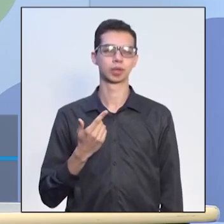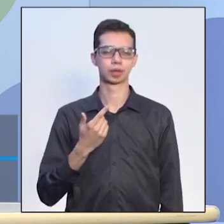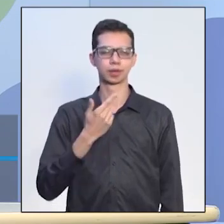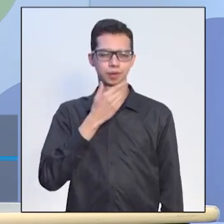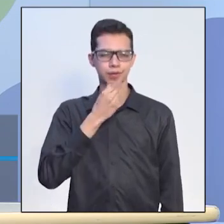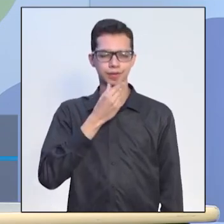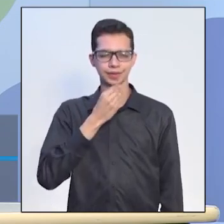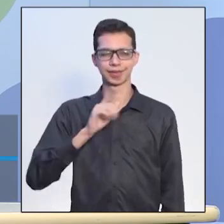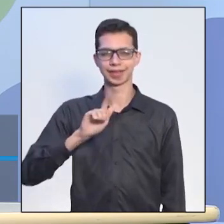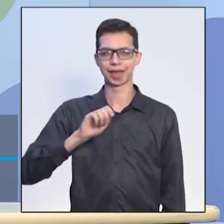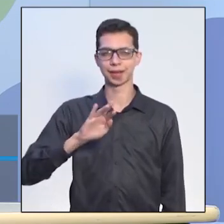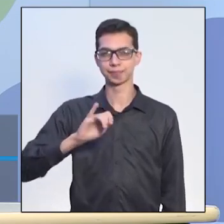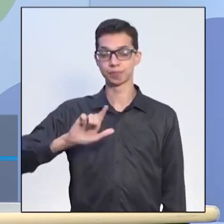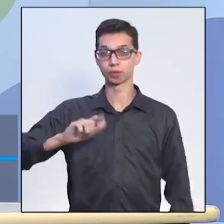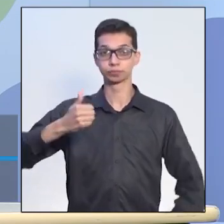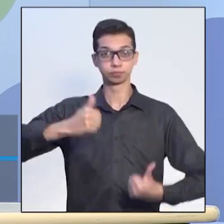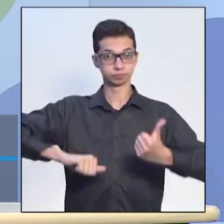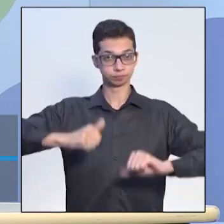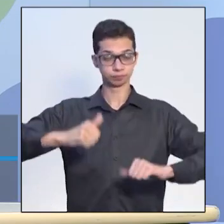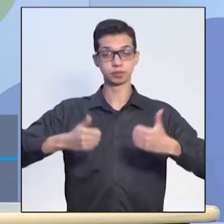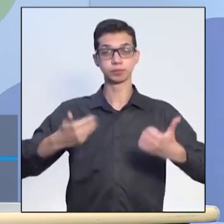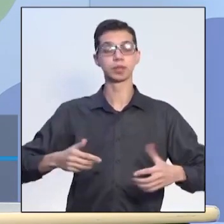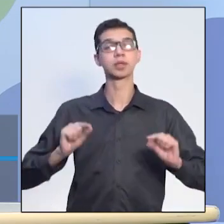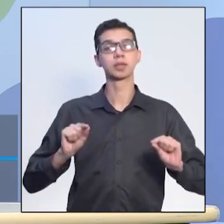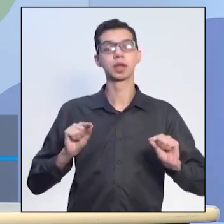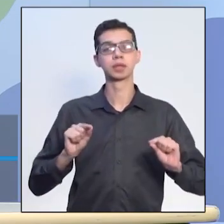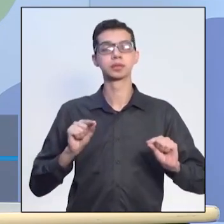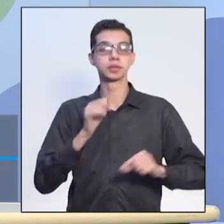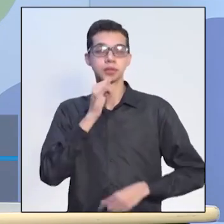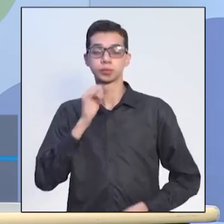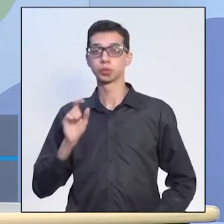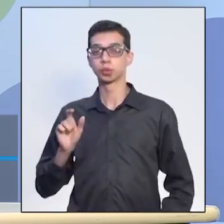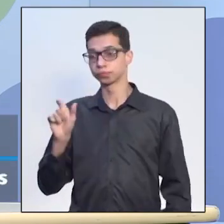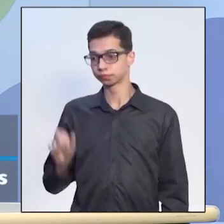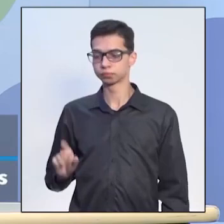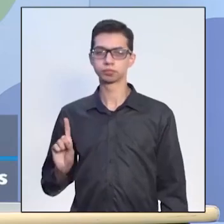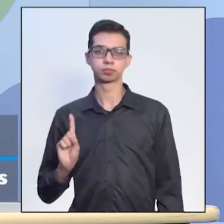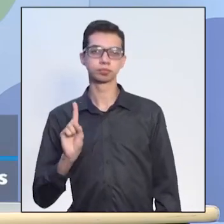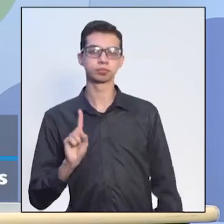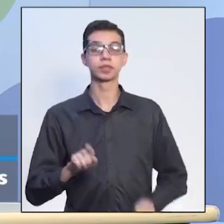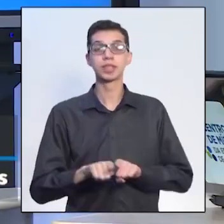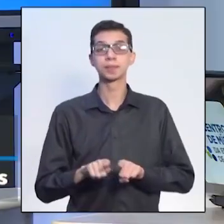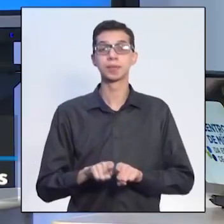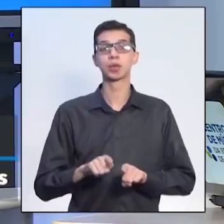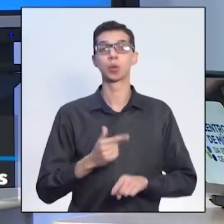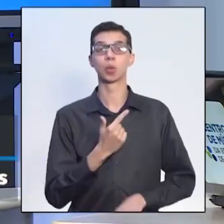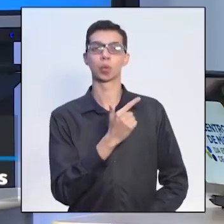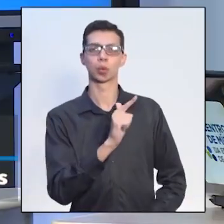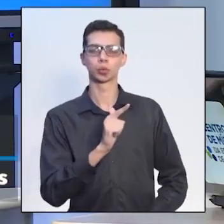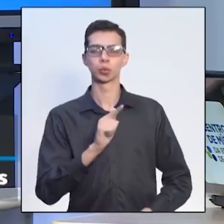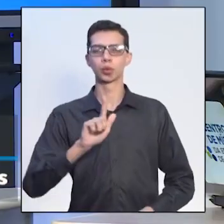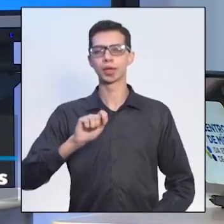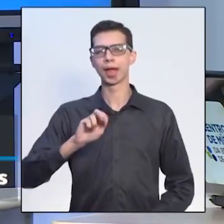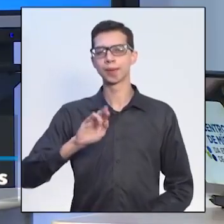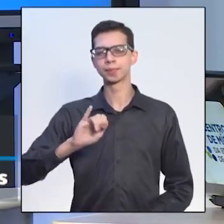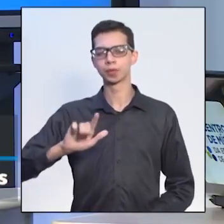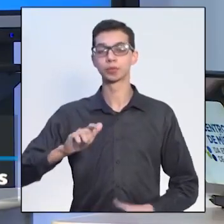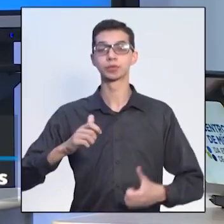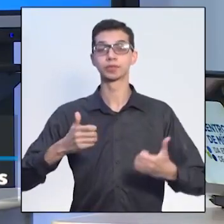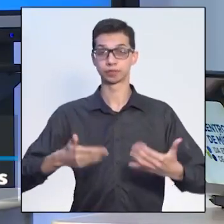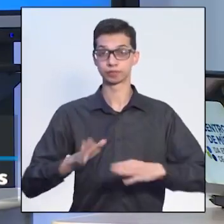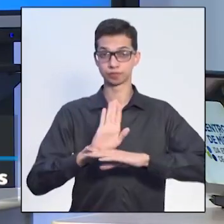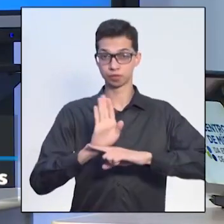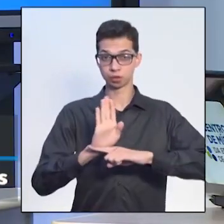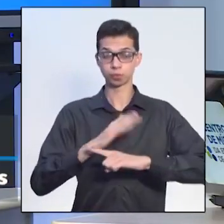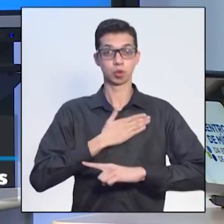filme, bacana. né? O que me faz arrepiar de emoção, Daniel falou. Olha, fazer arrepiar de emoção, que Você já bacana. chorou vendo o filme? Ah, eu não.